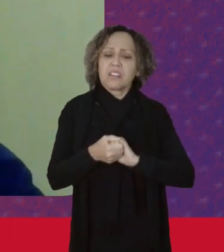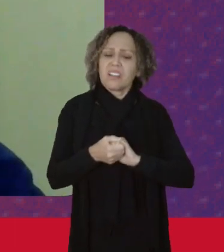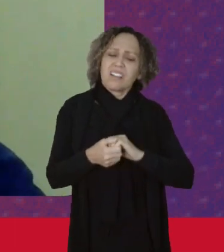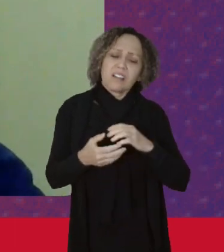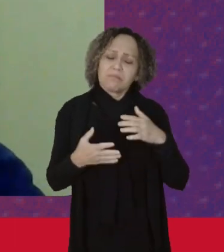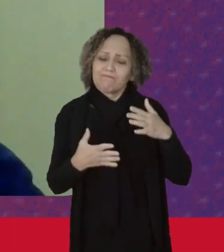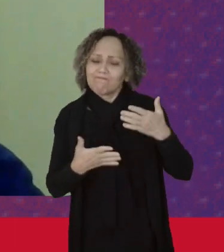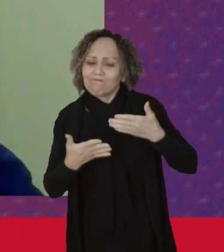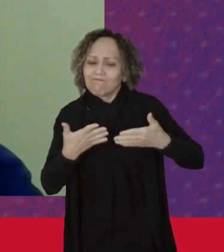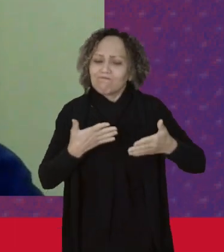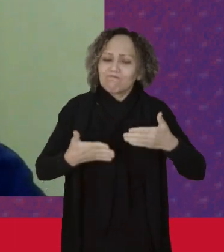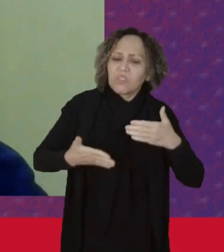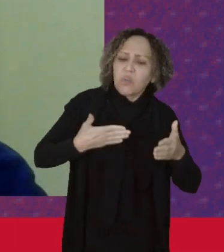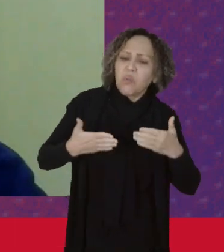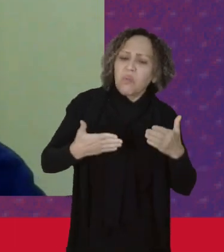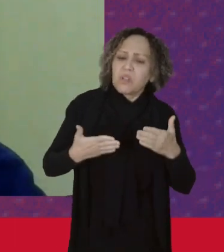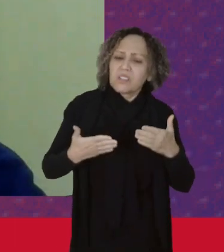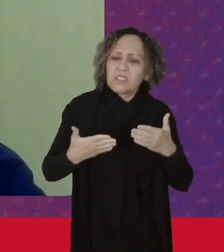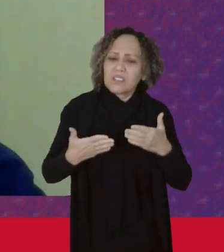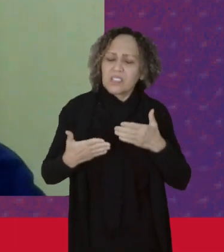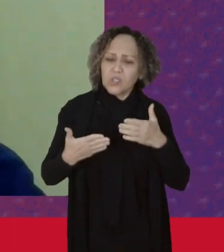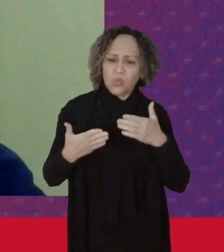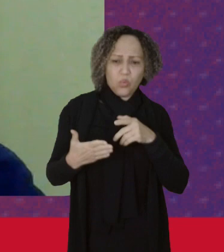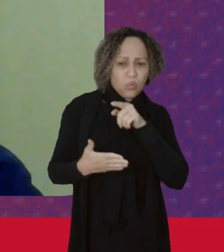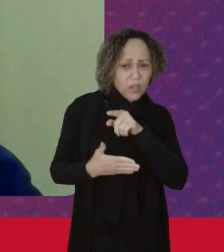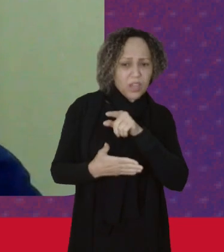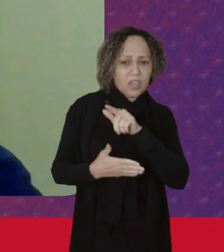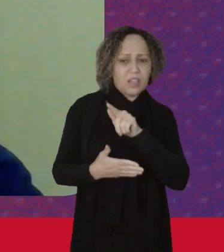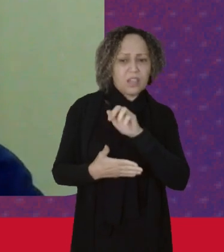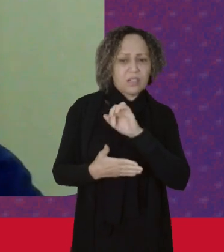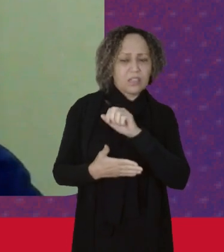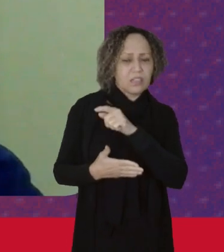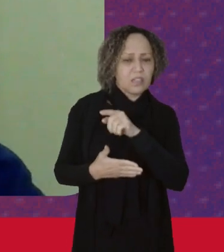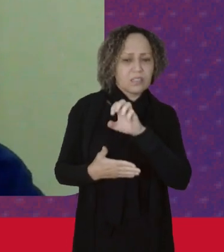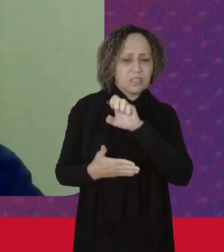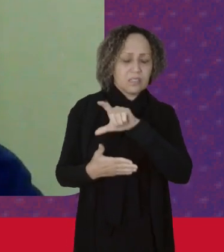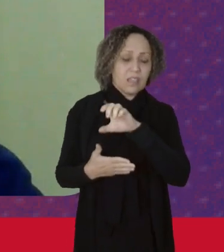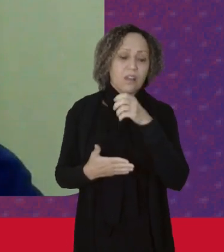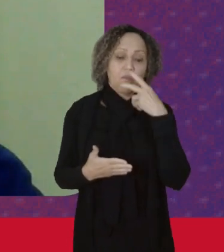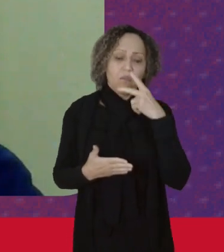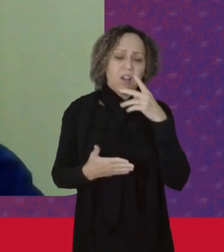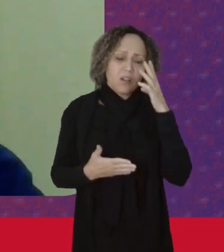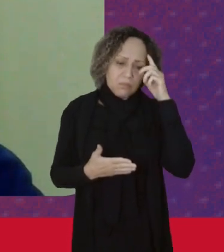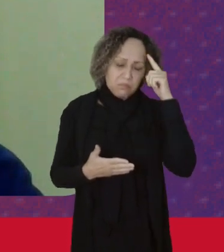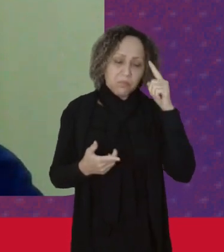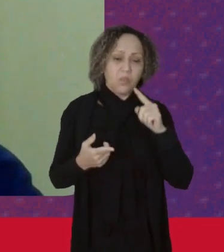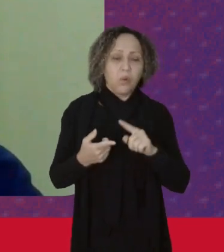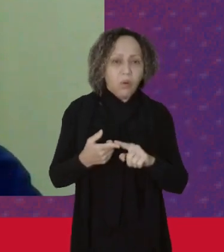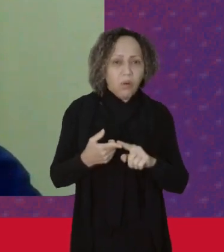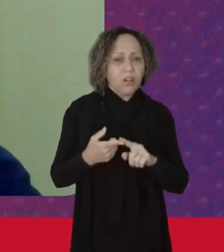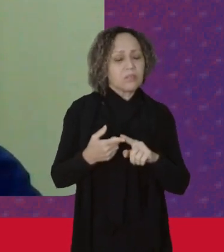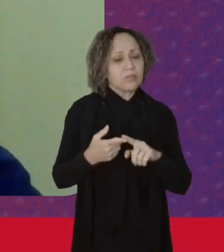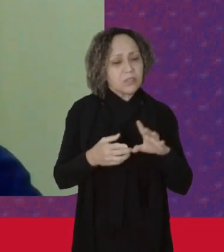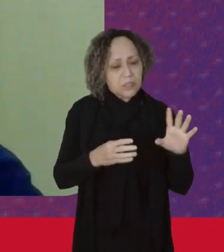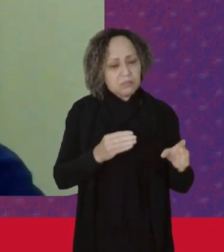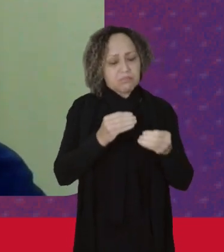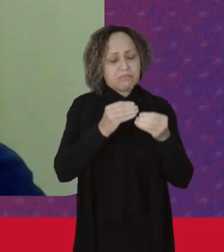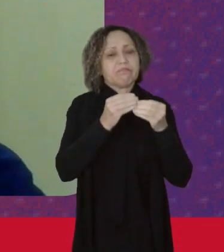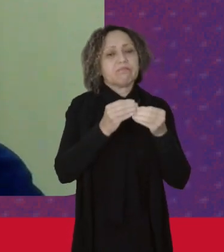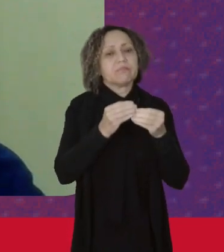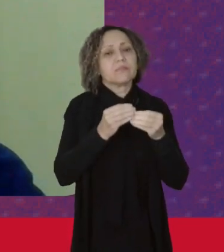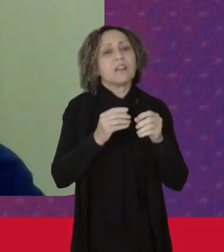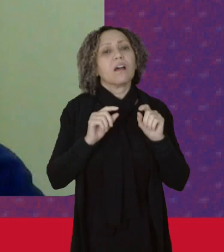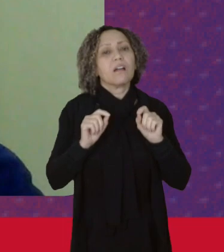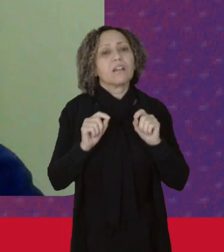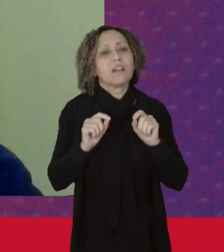dialogando com a fala da Graziele, acho que a questão da diversidade na atenção integral à saúde da mulher,